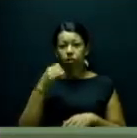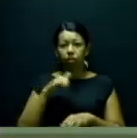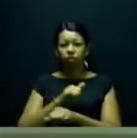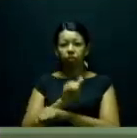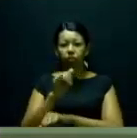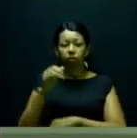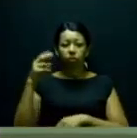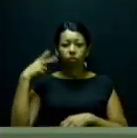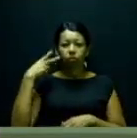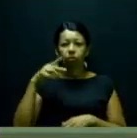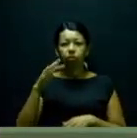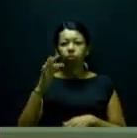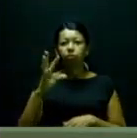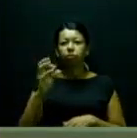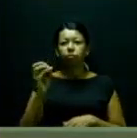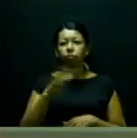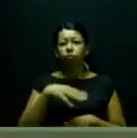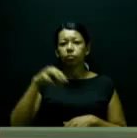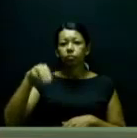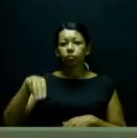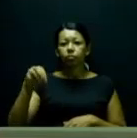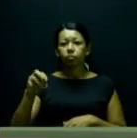Ausência justificada. Muito obrigado.